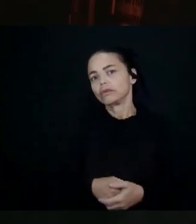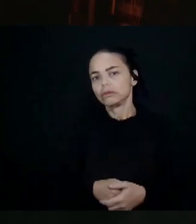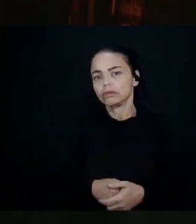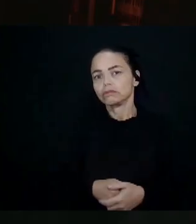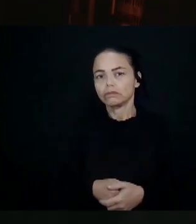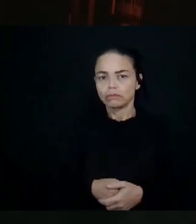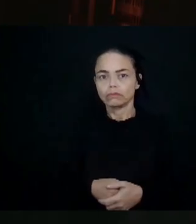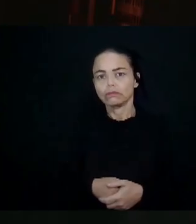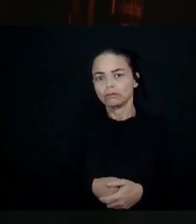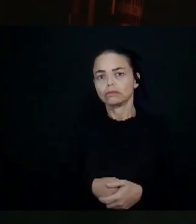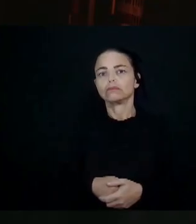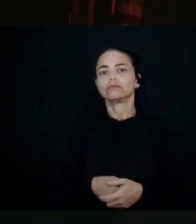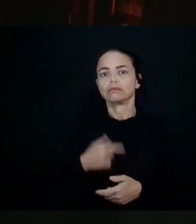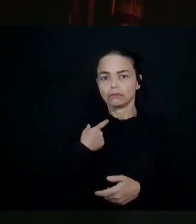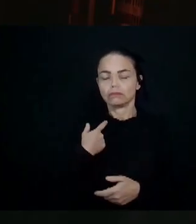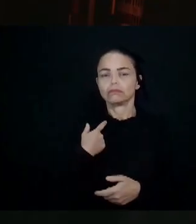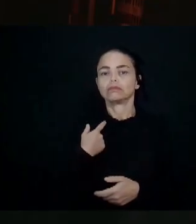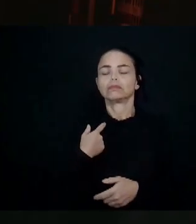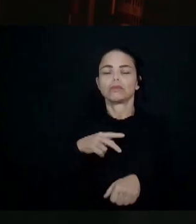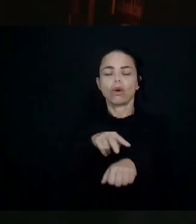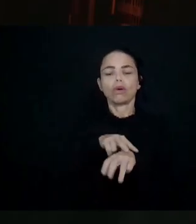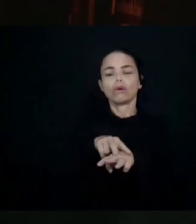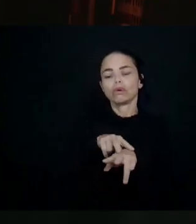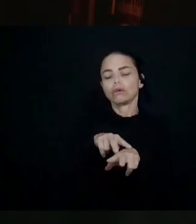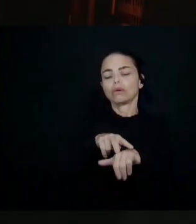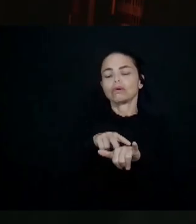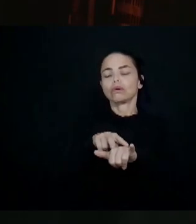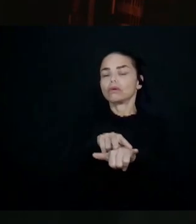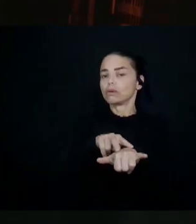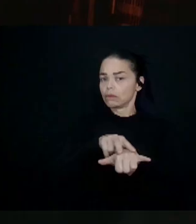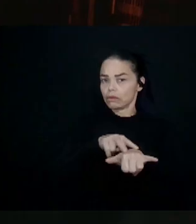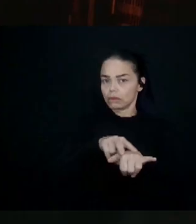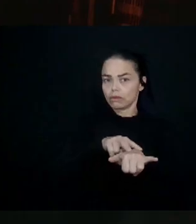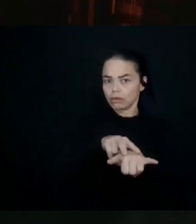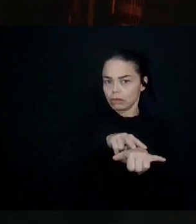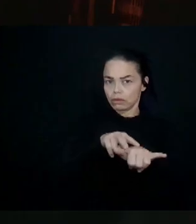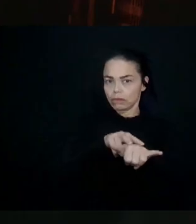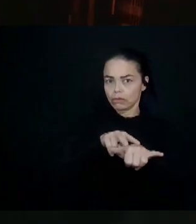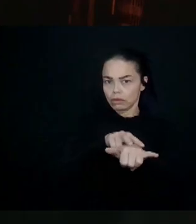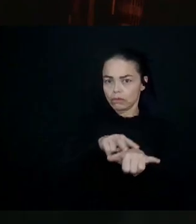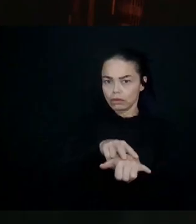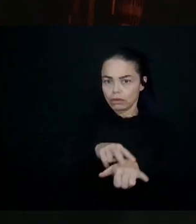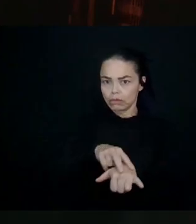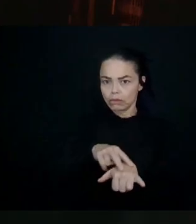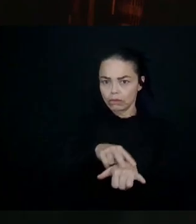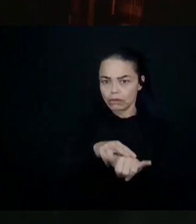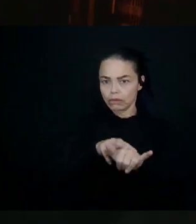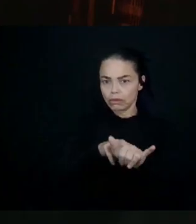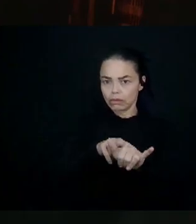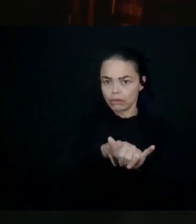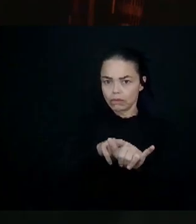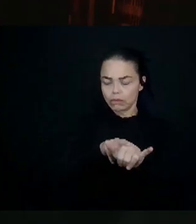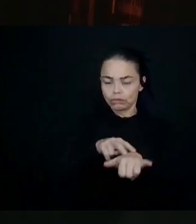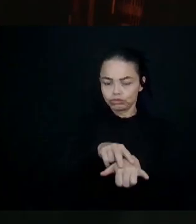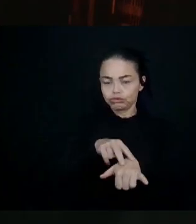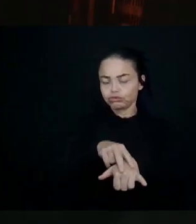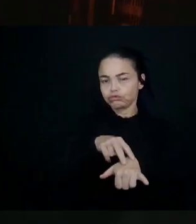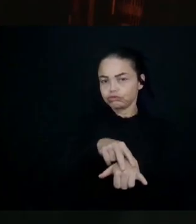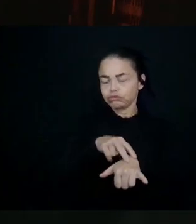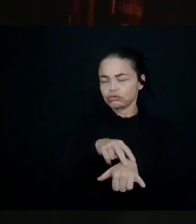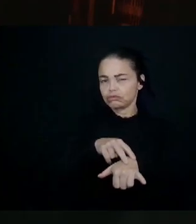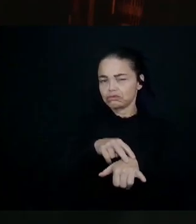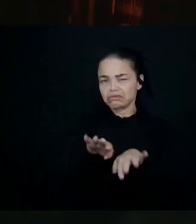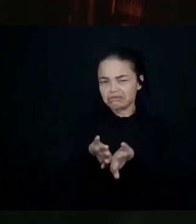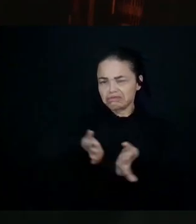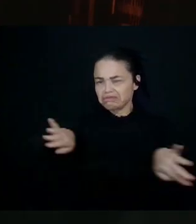as pessoas que são veganas. As pessoas que são veganas, os veganos, eles são antissociais? O que você acha? A gente